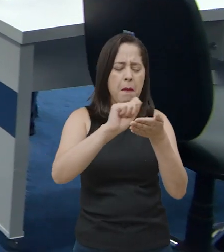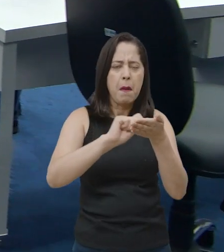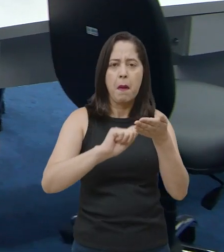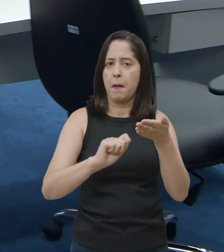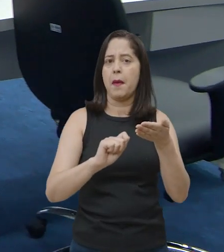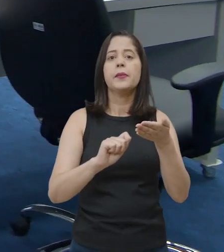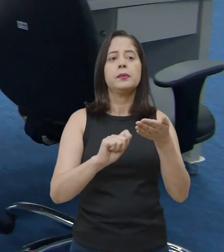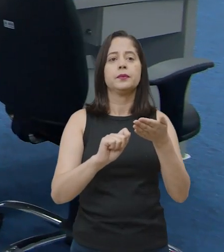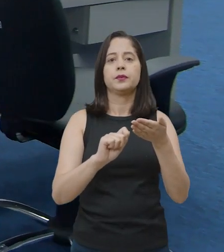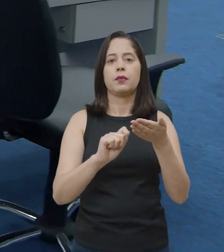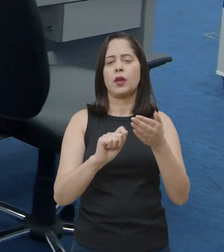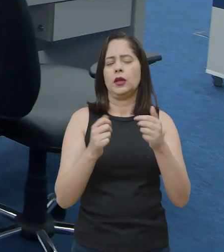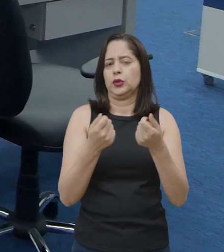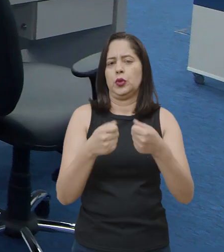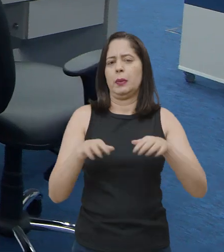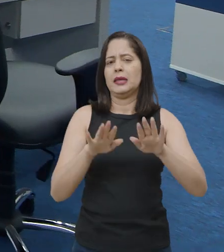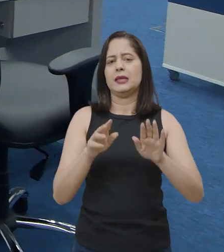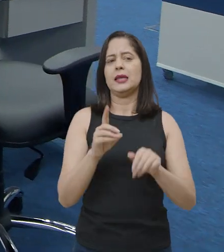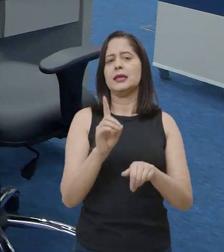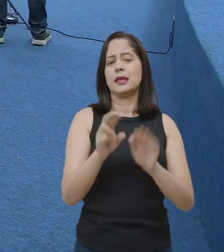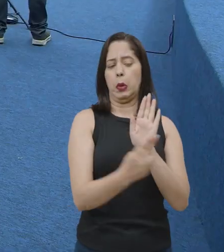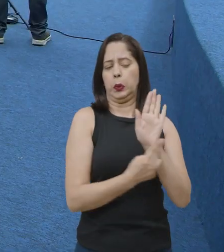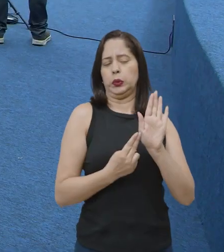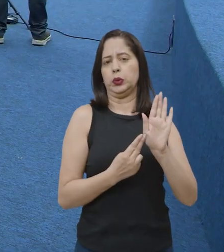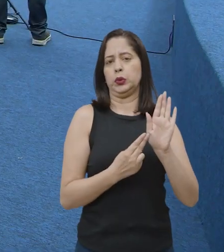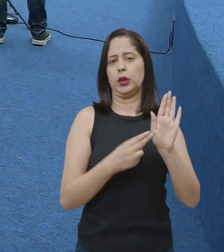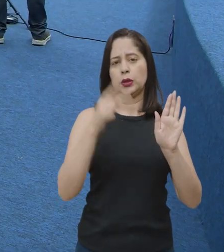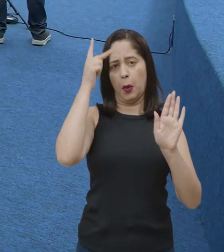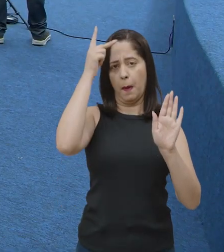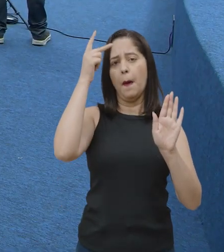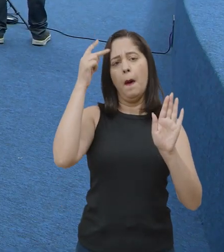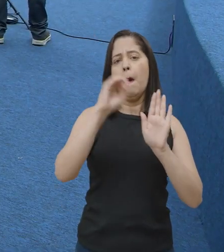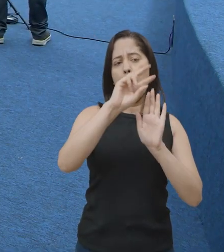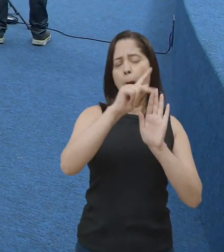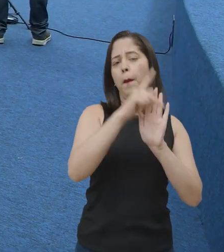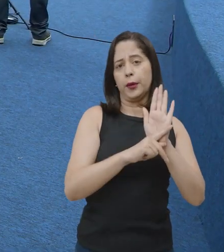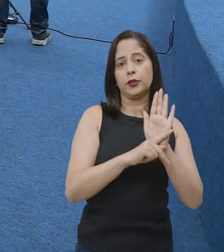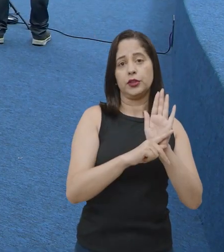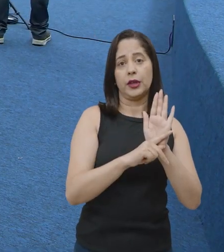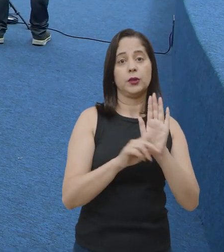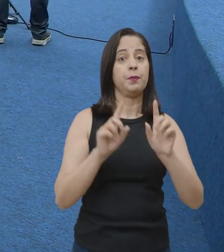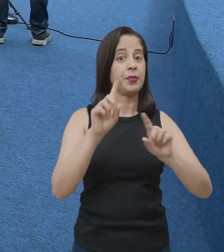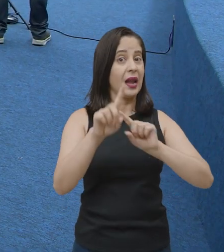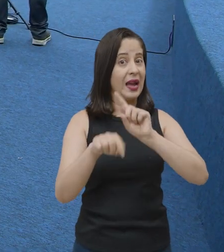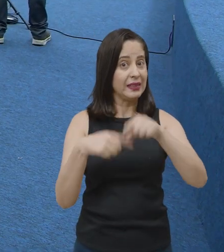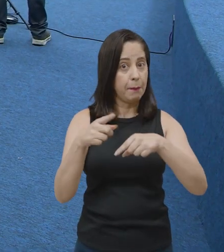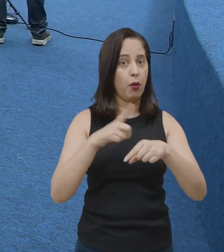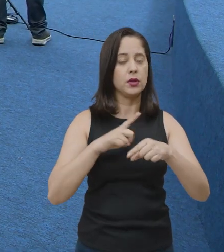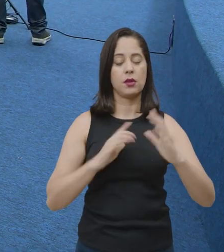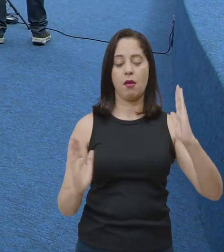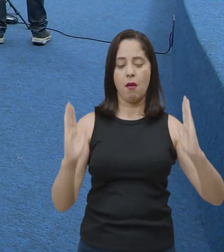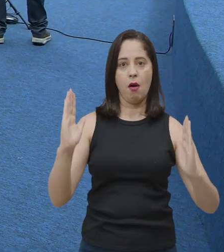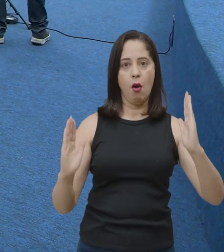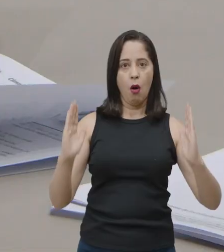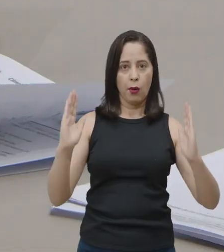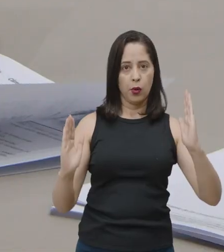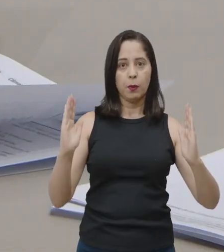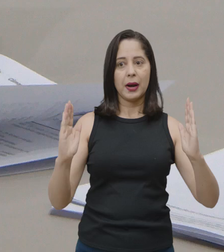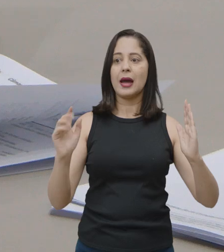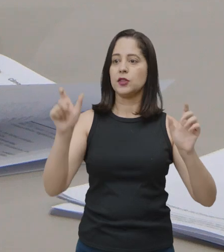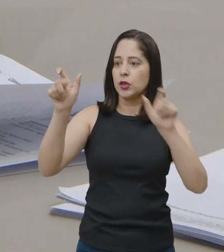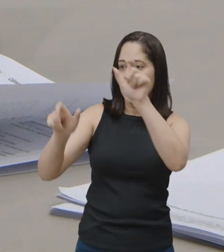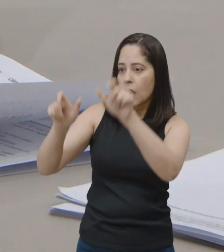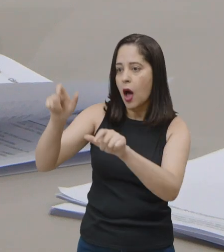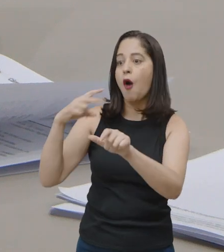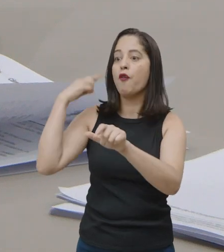não necessariamente por quem elaborou o projeto. Após a leitura da matéria, é aberto o chamado prazo de emenda,